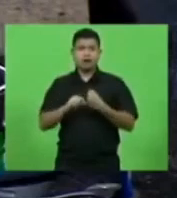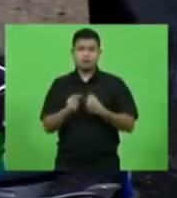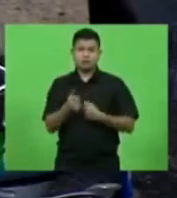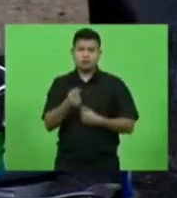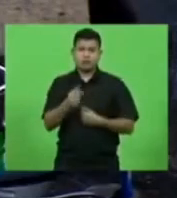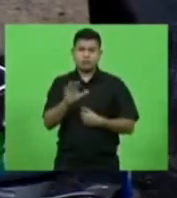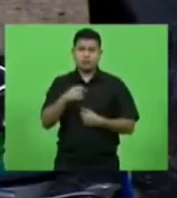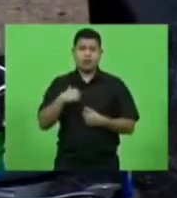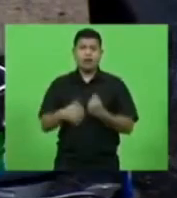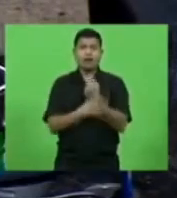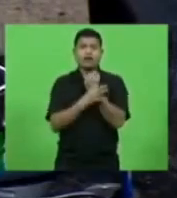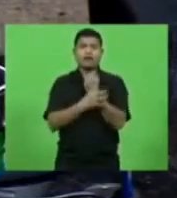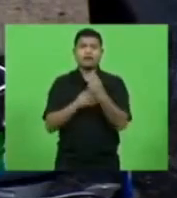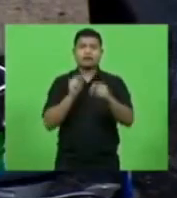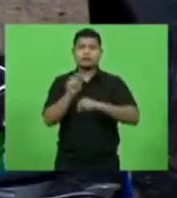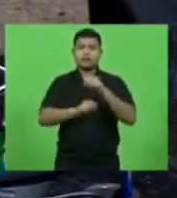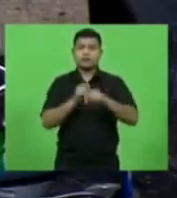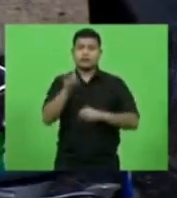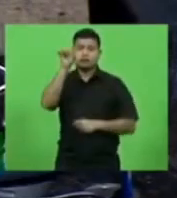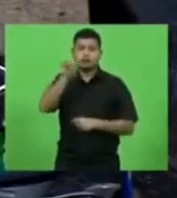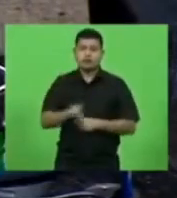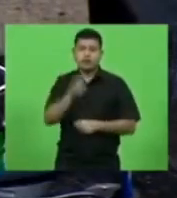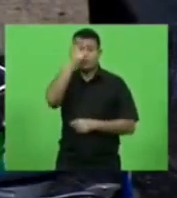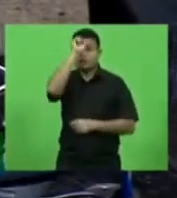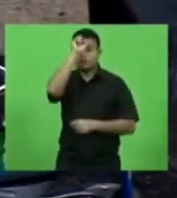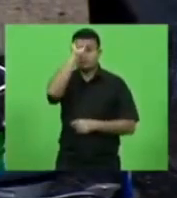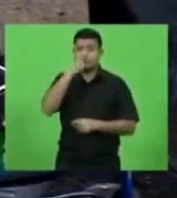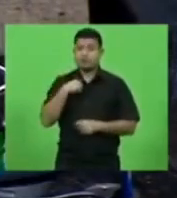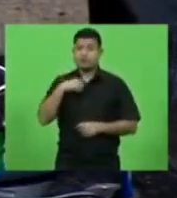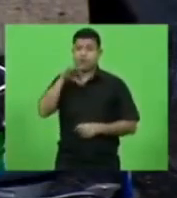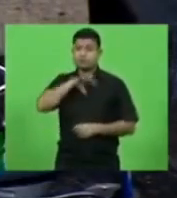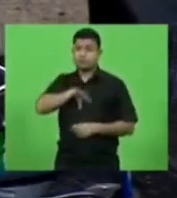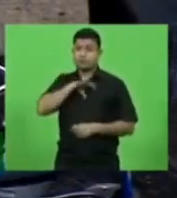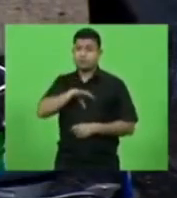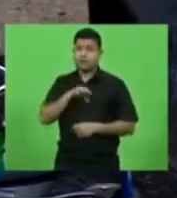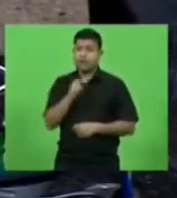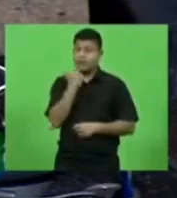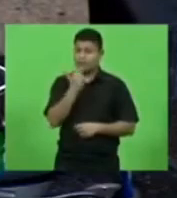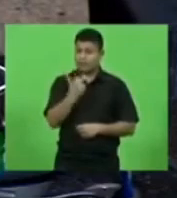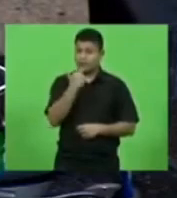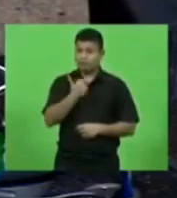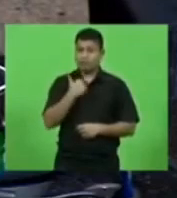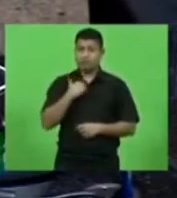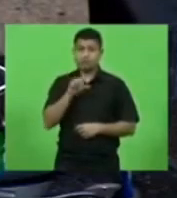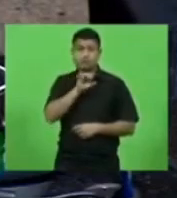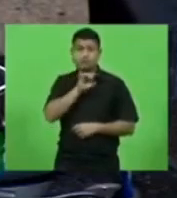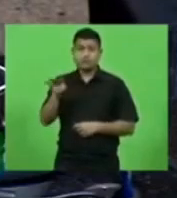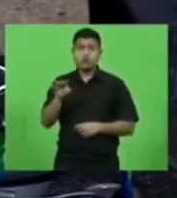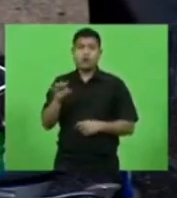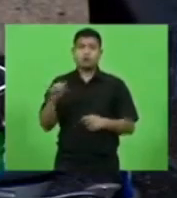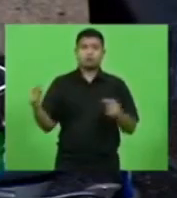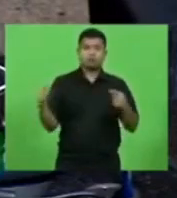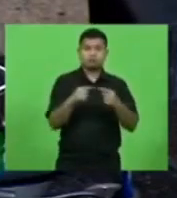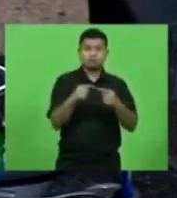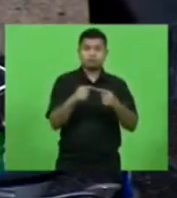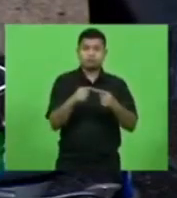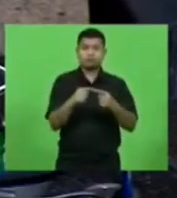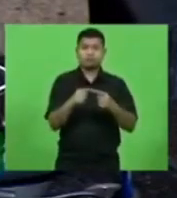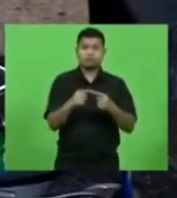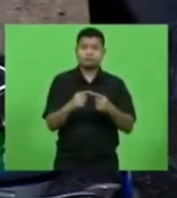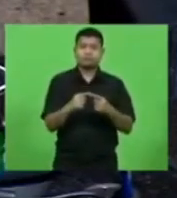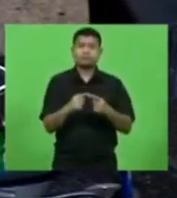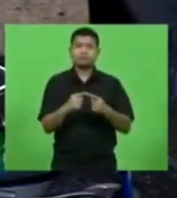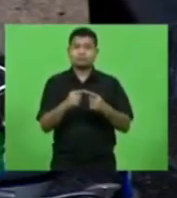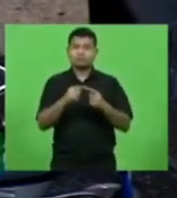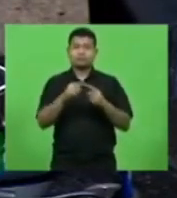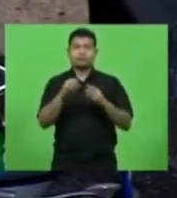Santa Catarina o direito de aprenderem português ou a língua portuguesa somente de acordo com o vocabulário ortográfico